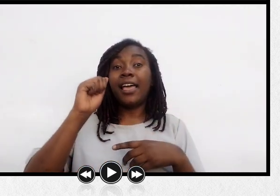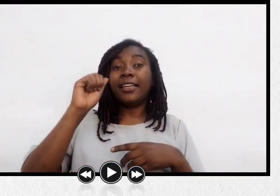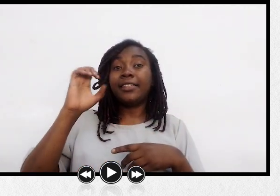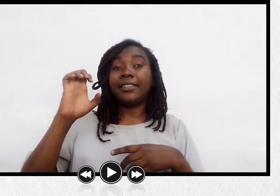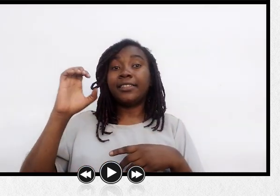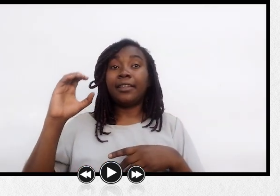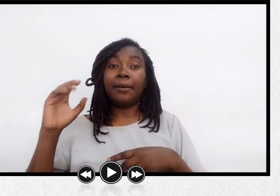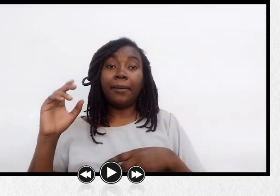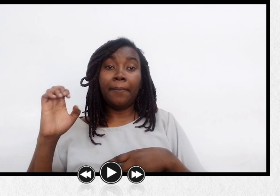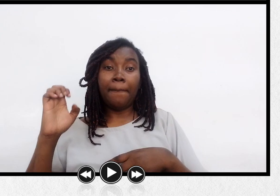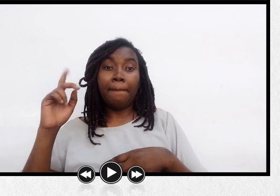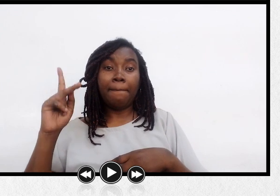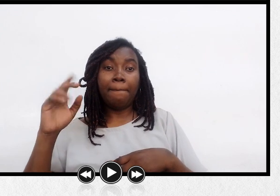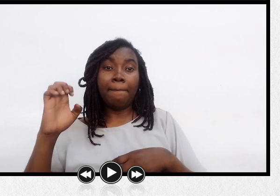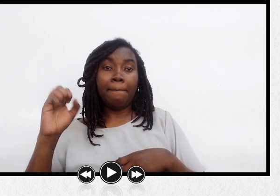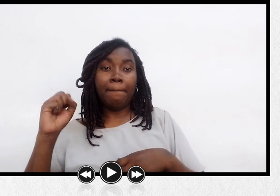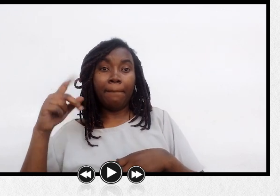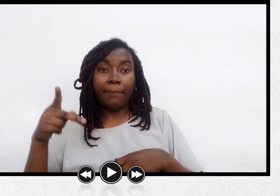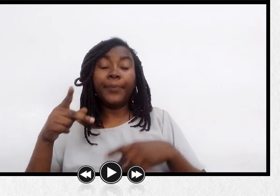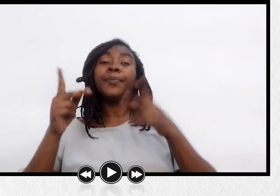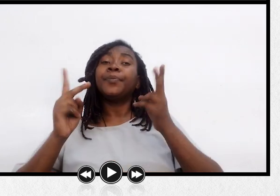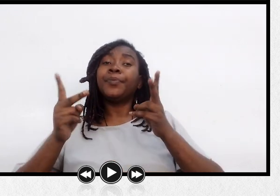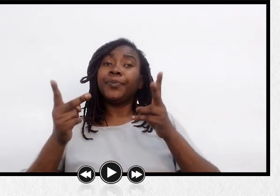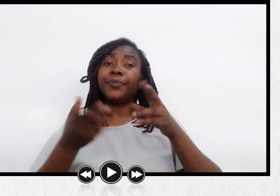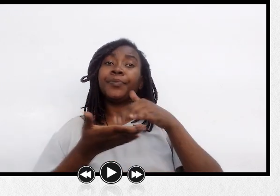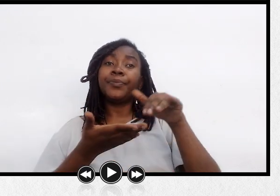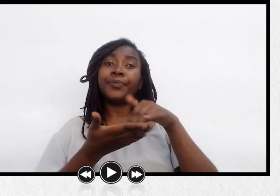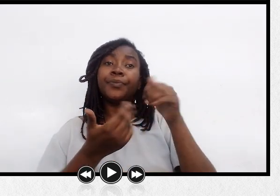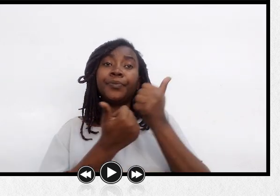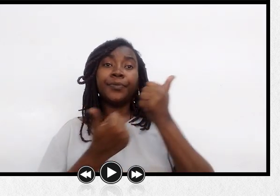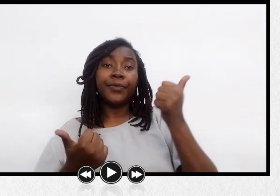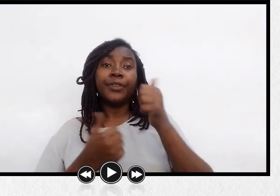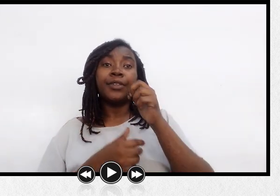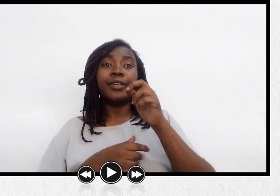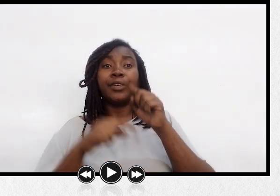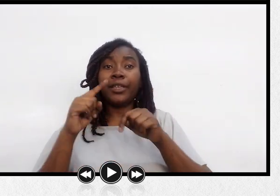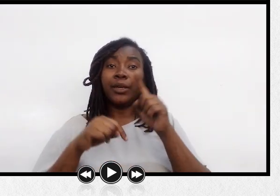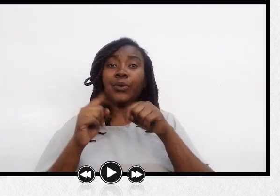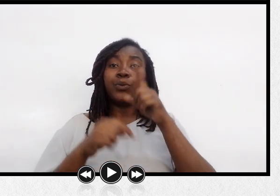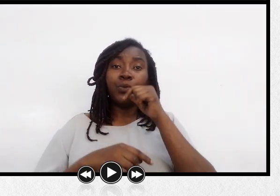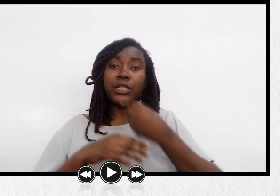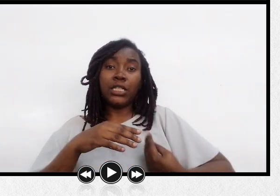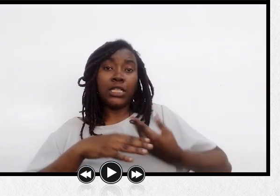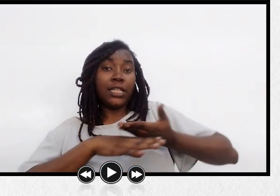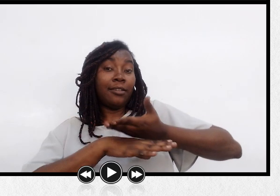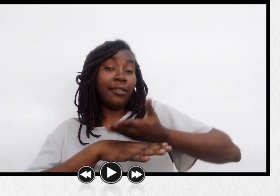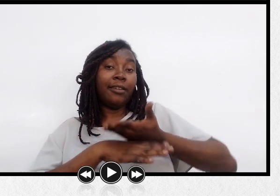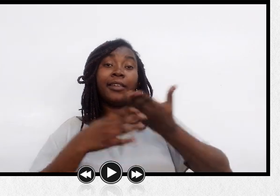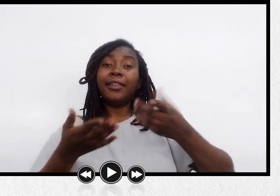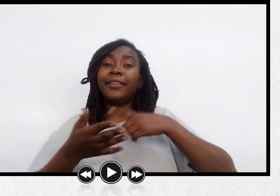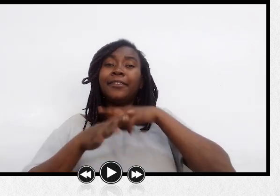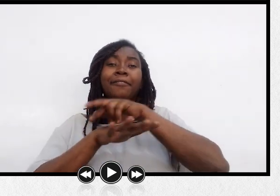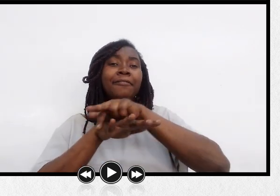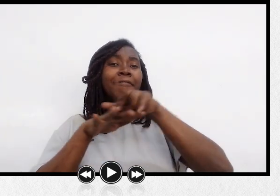vai ter a própria secretaria, né, a Subsecretaria de Recursos Hídricos participando. Então, você vai ter